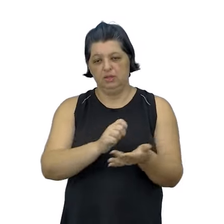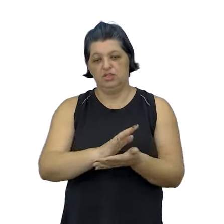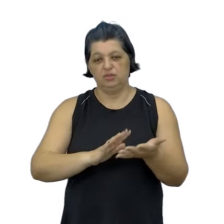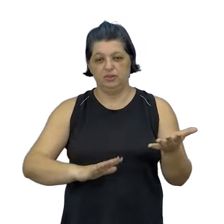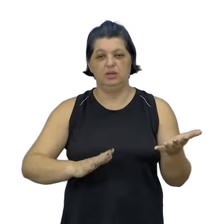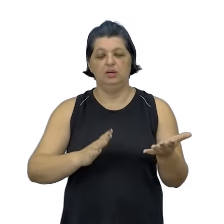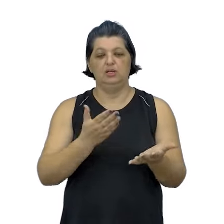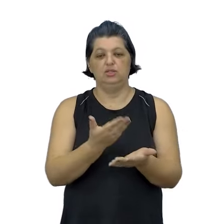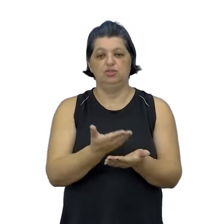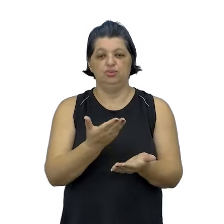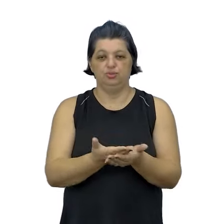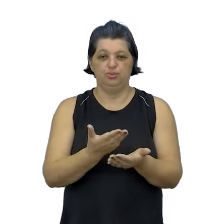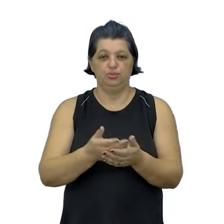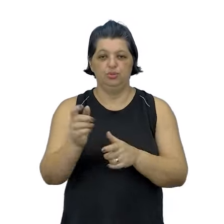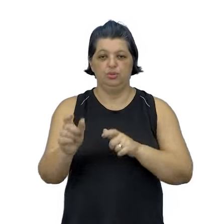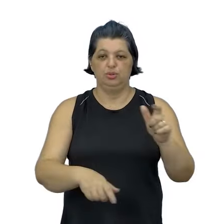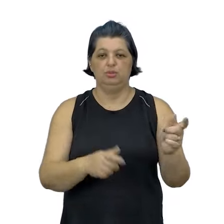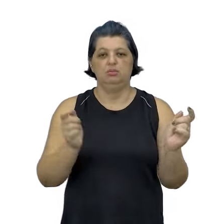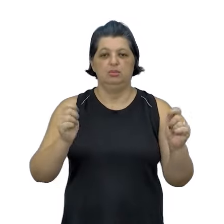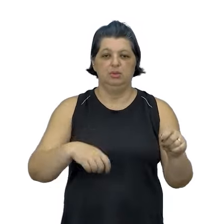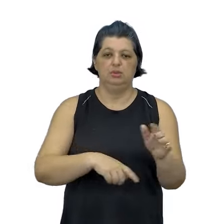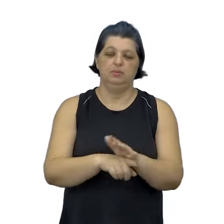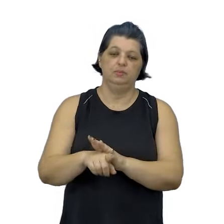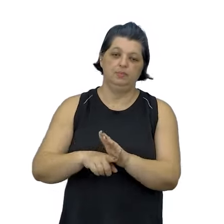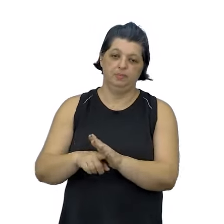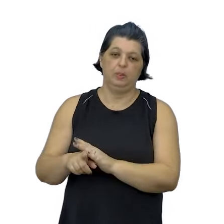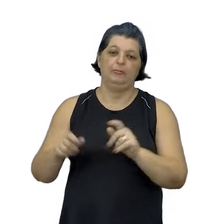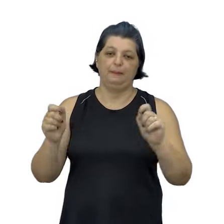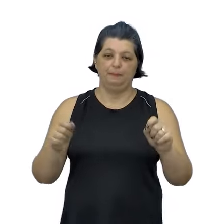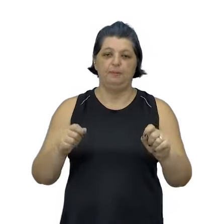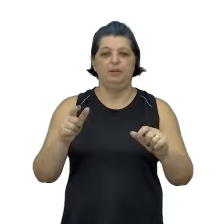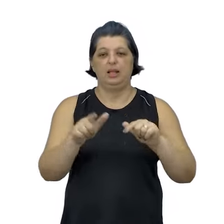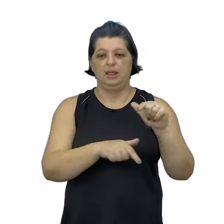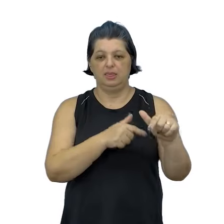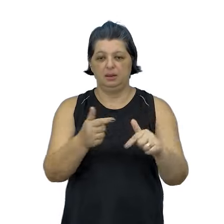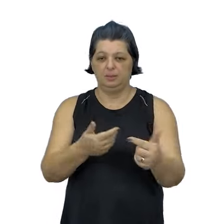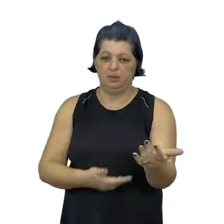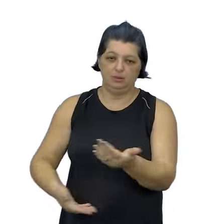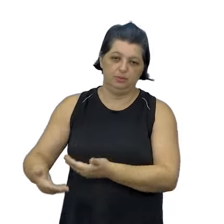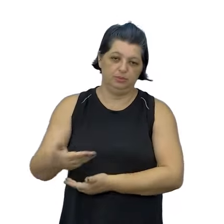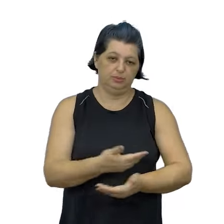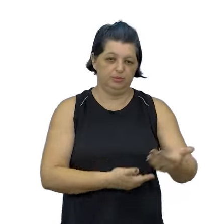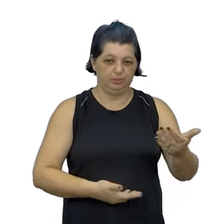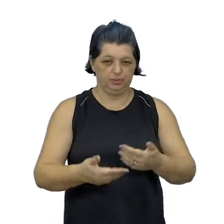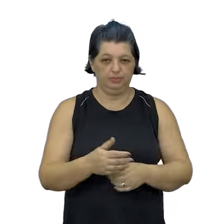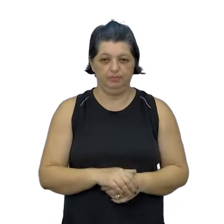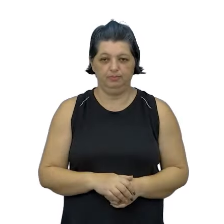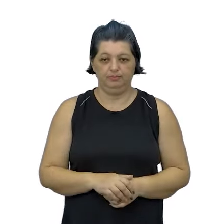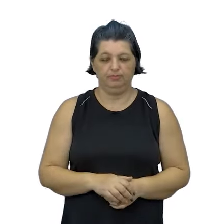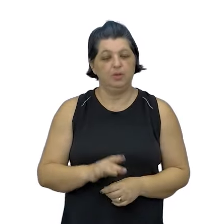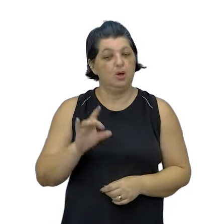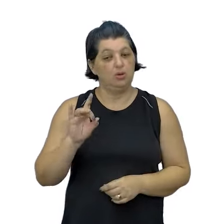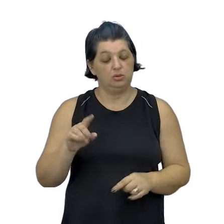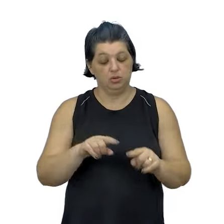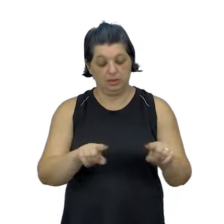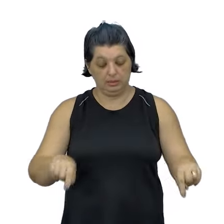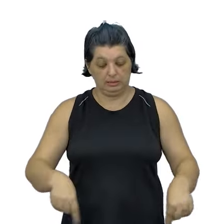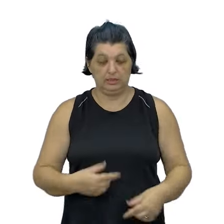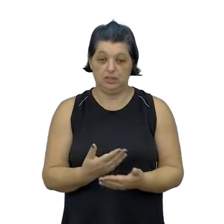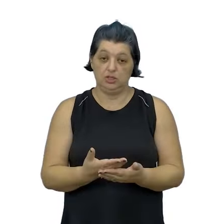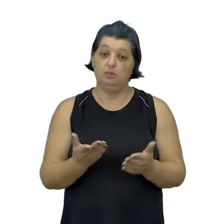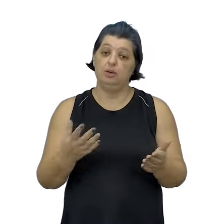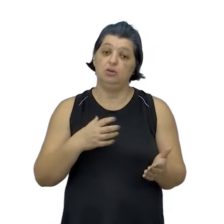dos estudantes, verificar a possibilidade dos trabalhos serem socializados, enfim, né? Não somente a sala de aula, mas também a